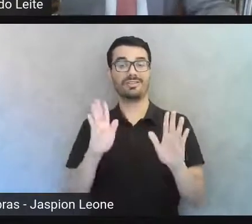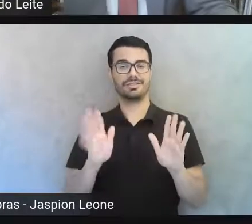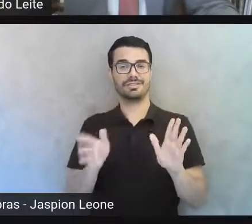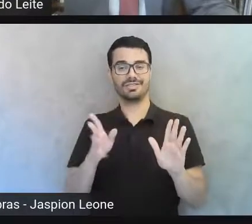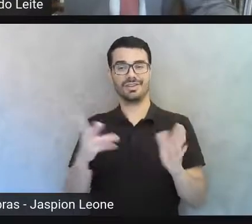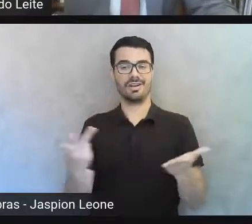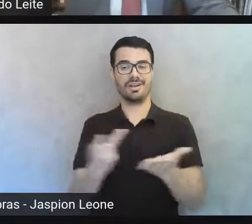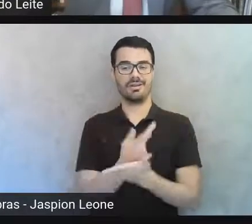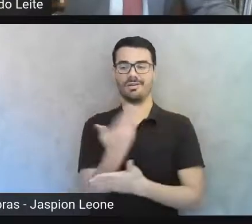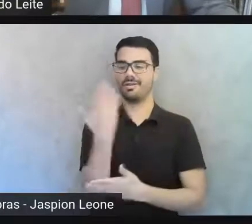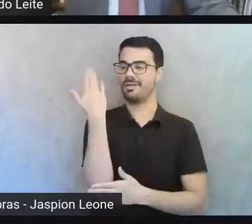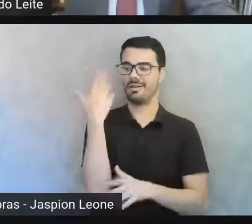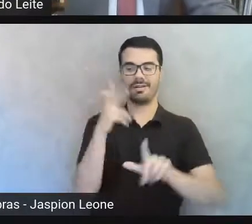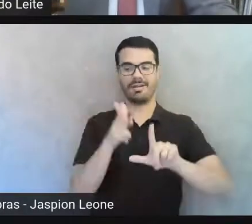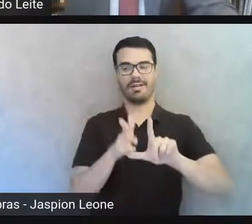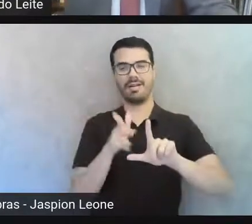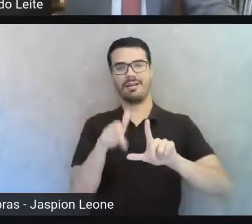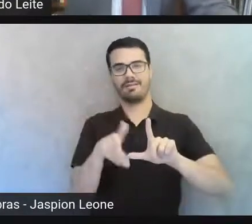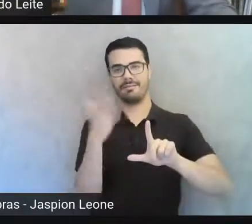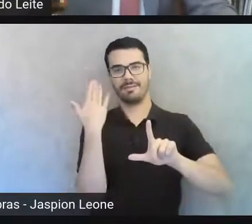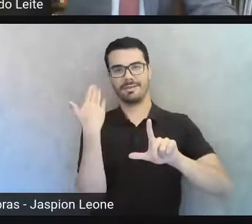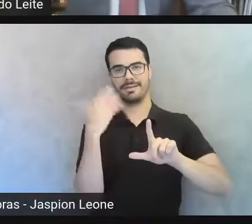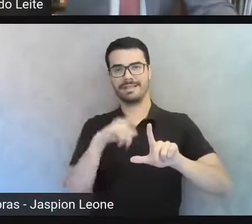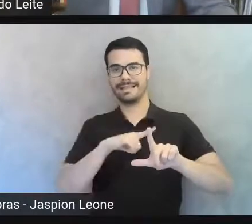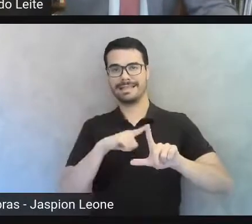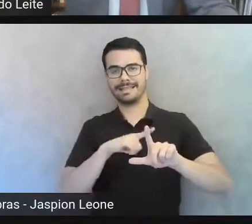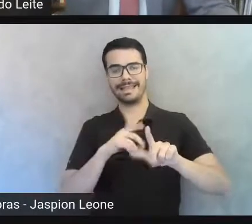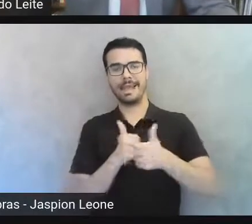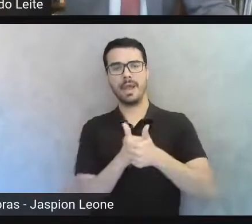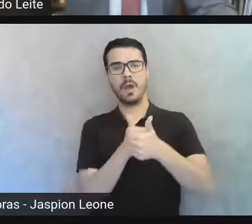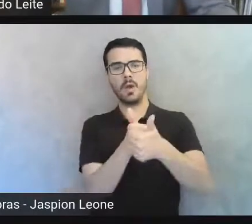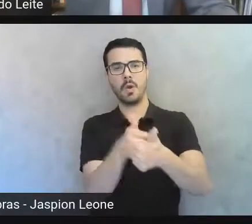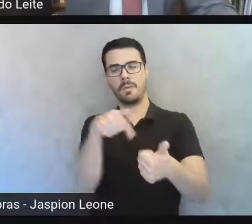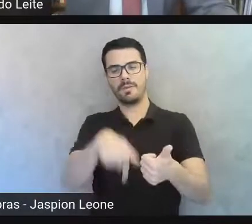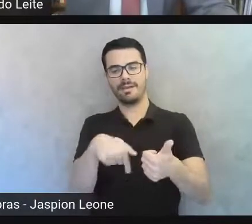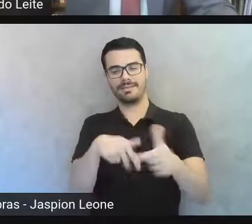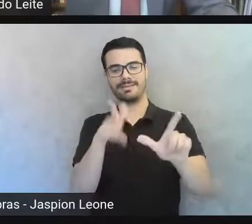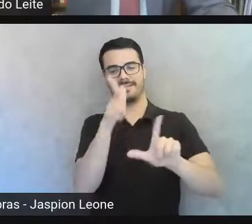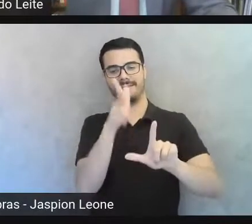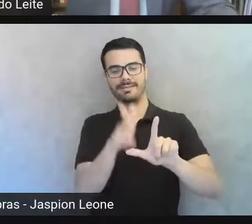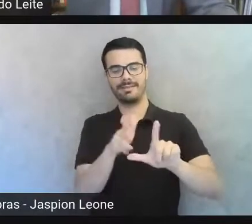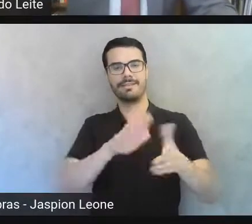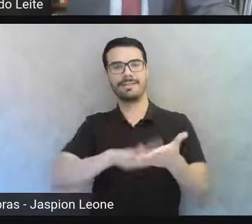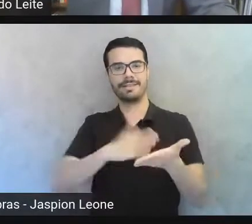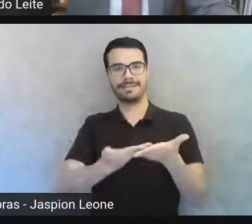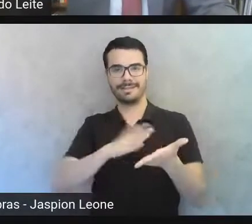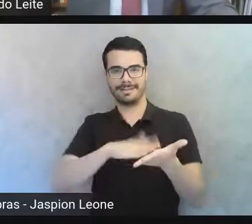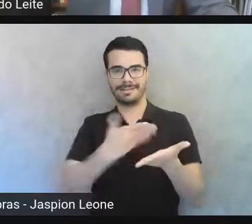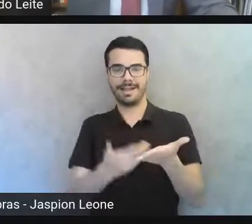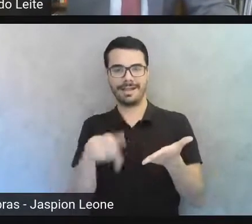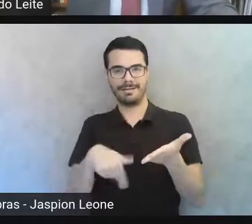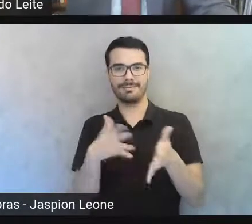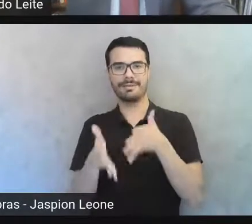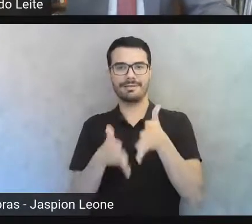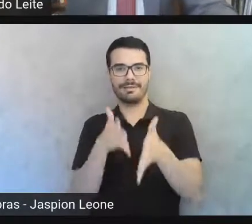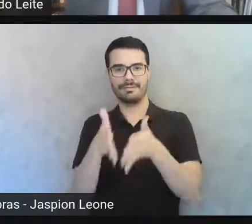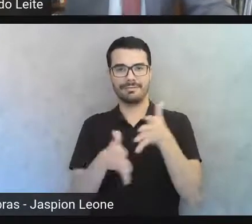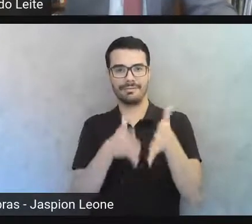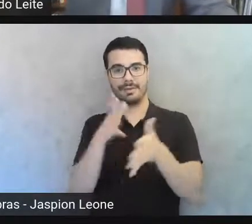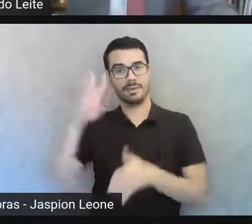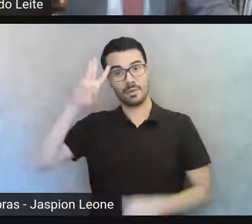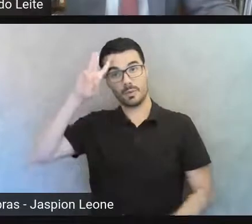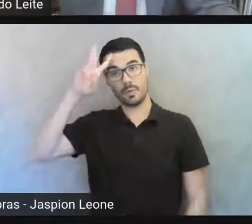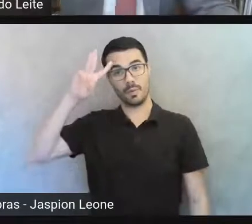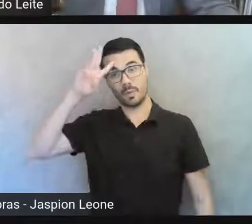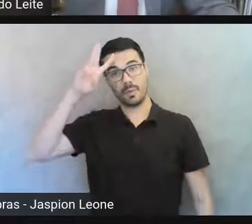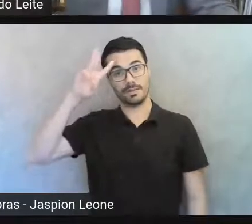lives anteriores, nós temos acompanhando aqui a nossa live os intérpretes de Libras, o Wesley Clay